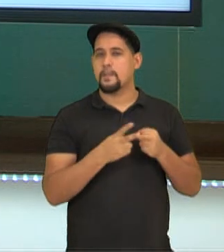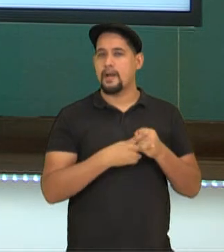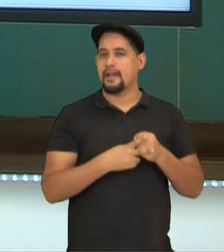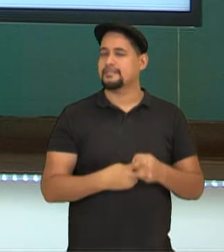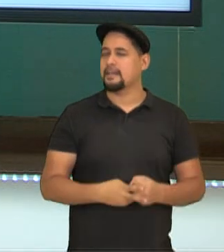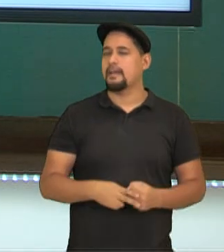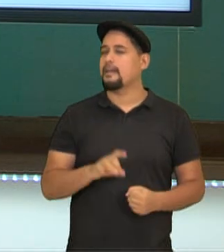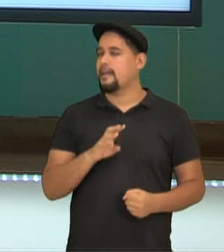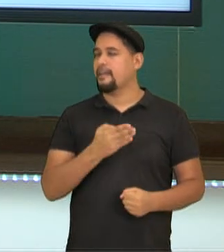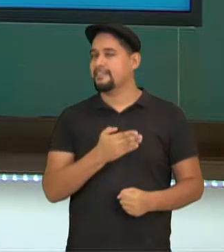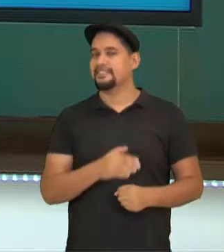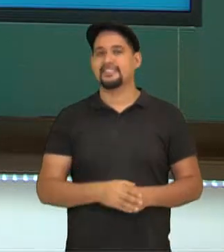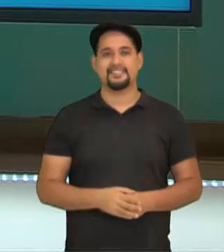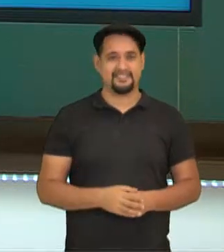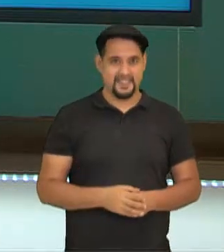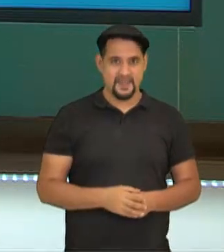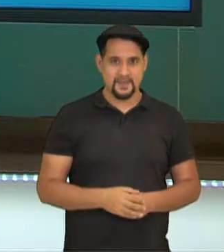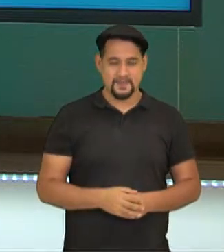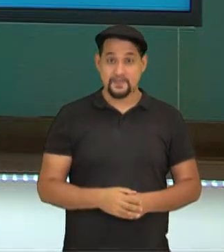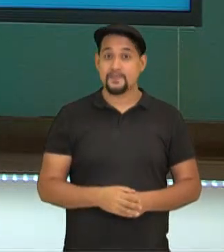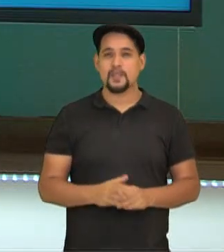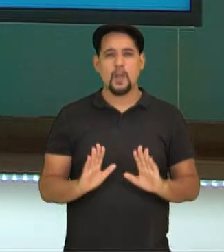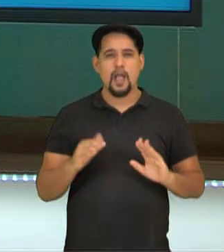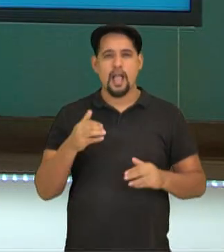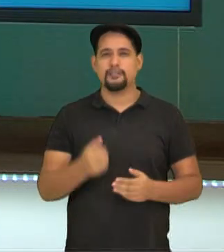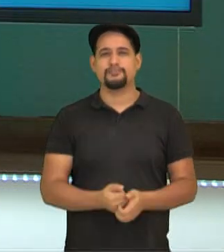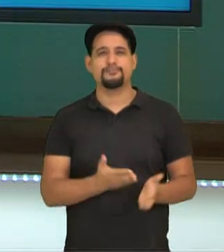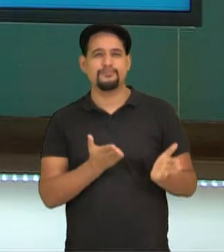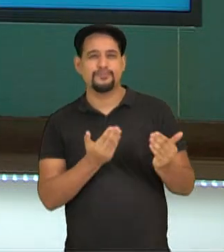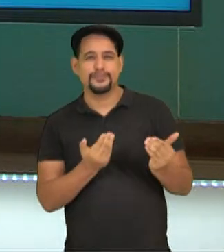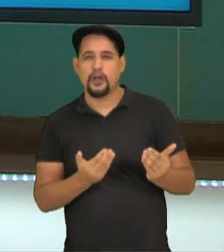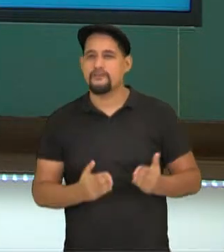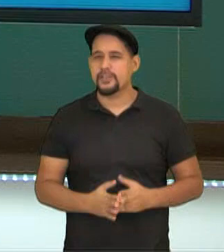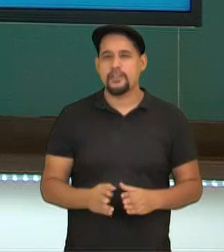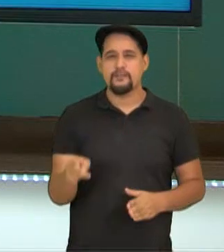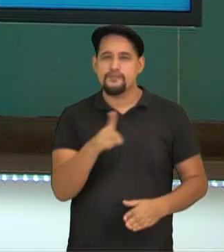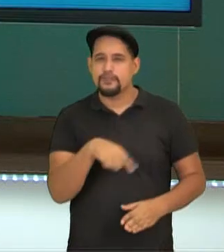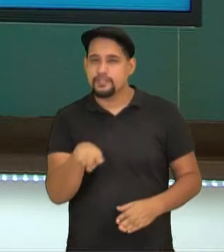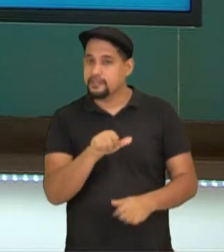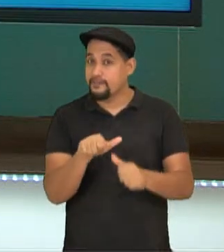verbais. É isso aí! Moçadinha, gente boa,